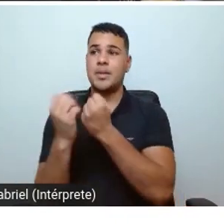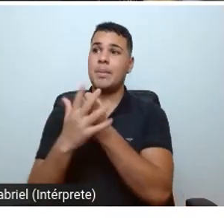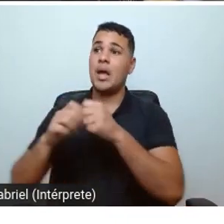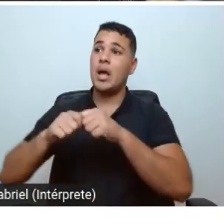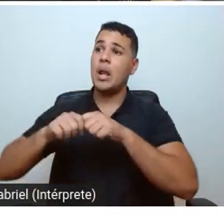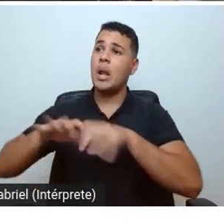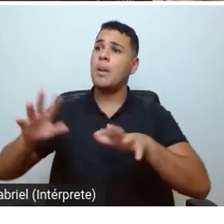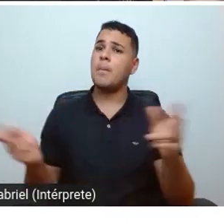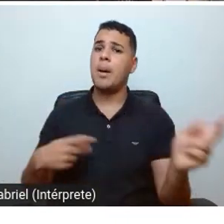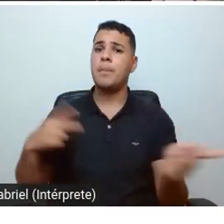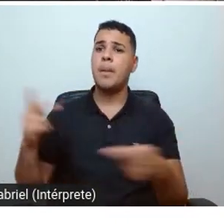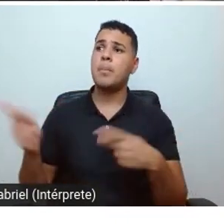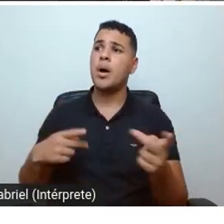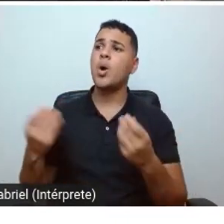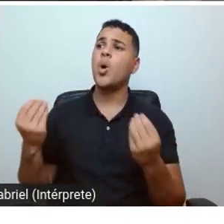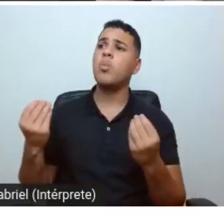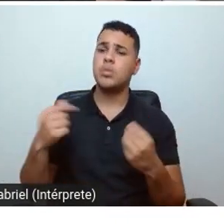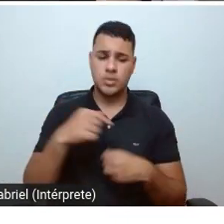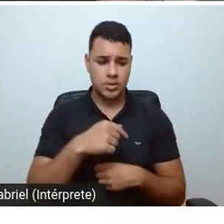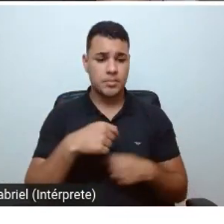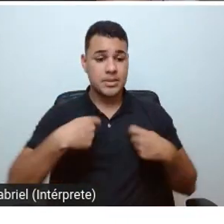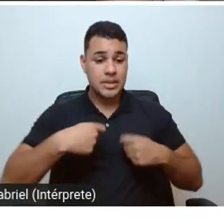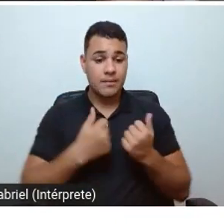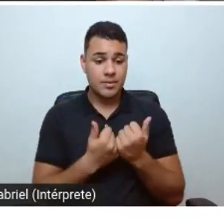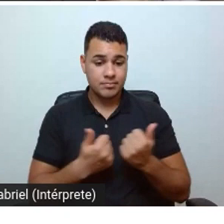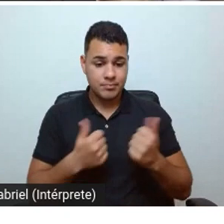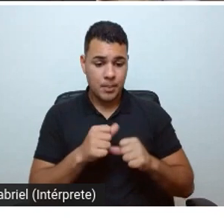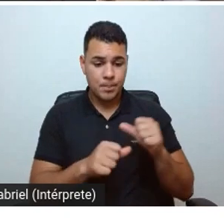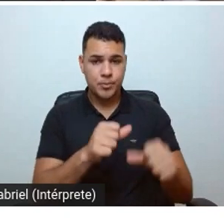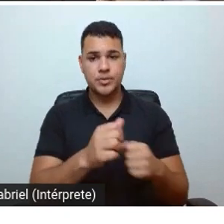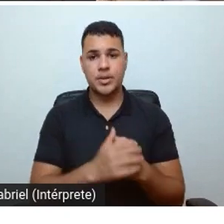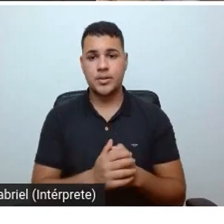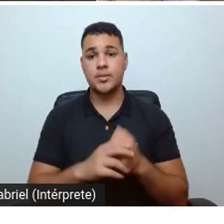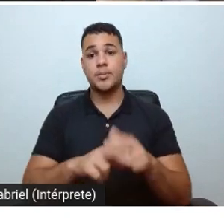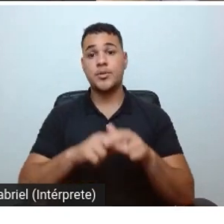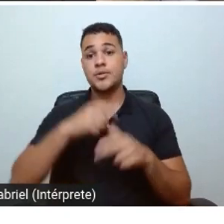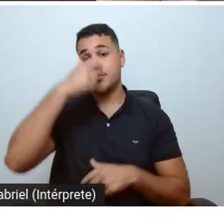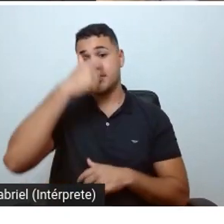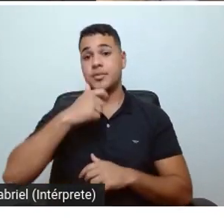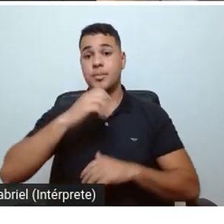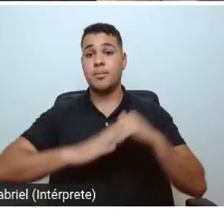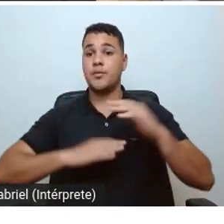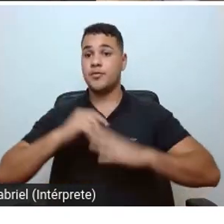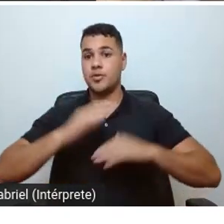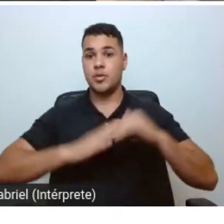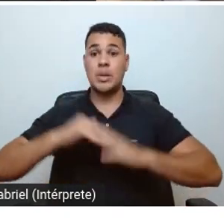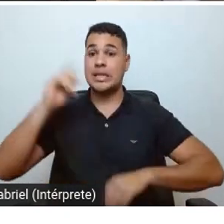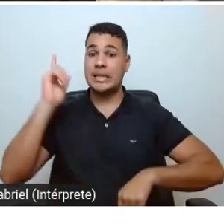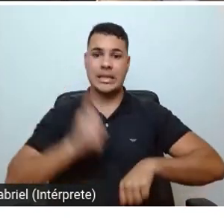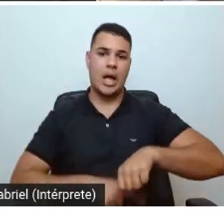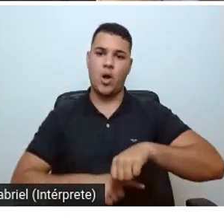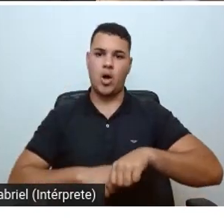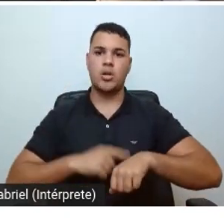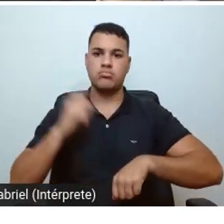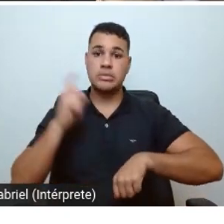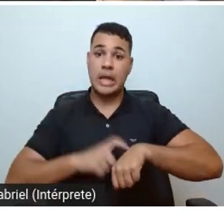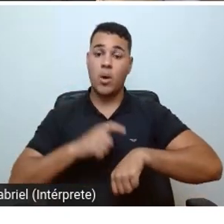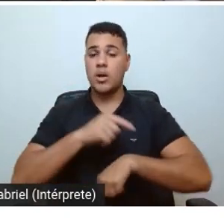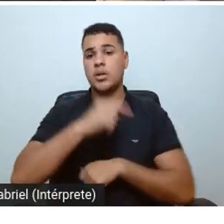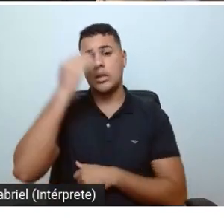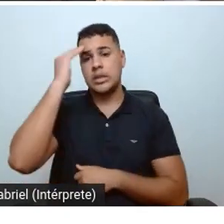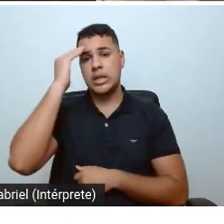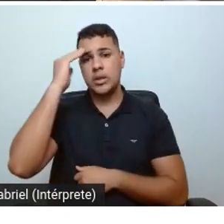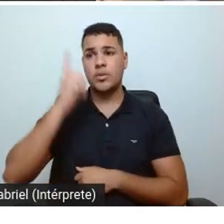Então, o curador, como a gente avaliava diariamente isso, né? O curador rapidamente entendeu quais as frases que